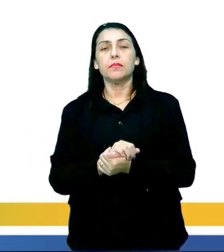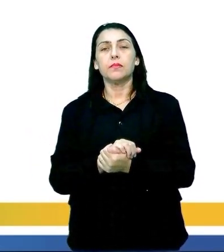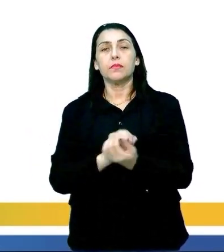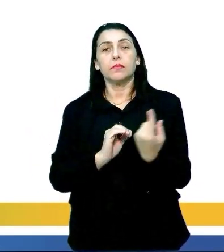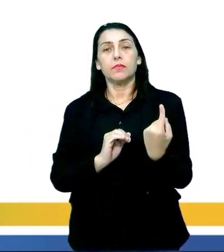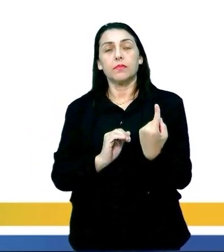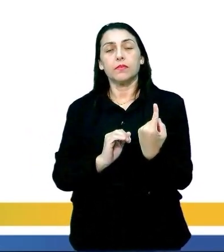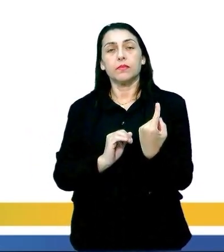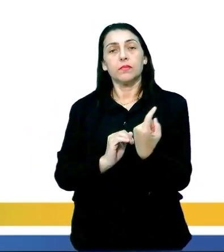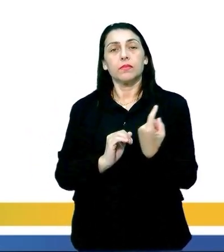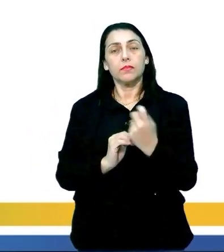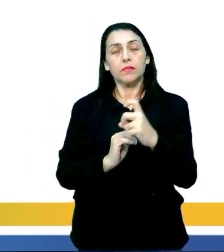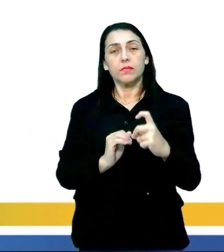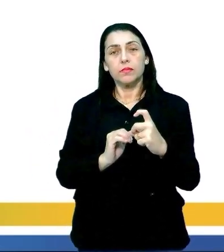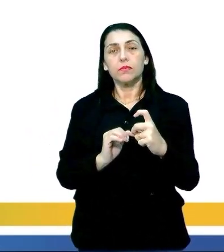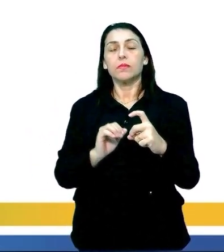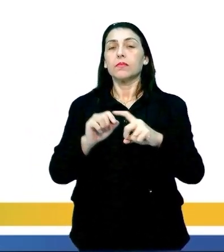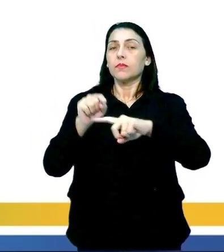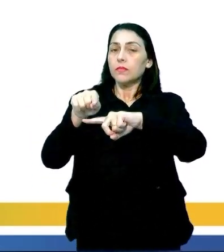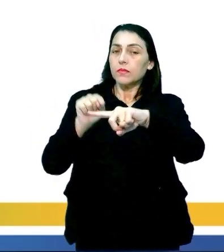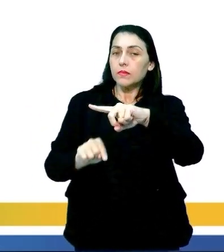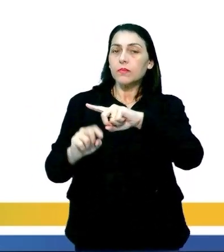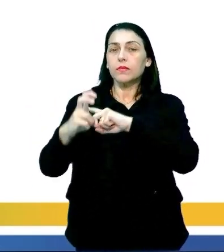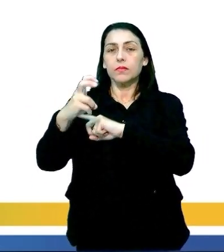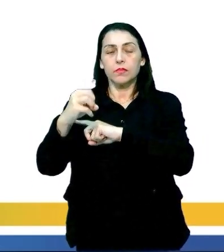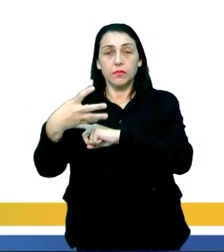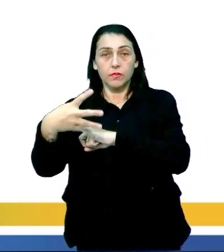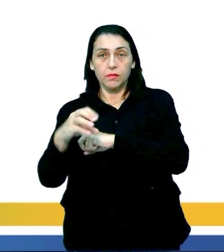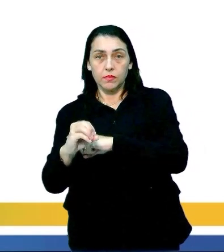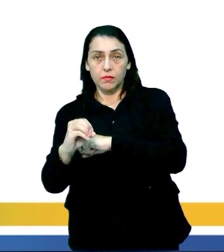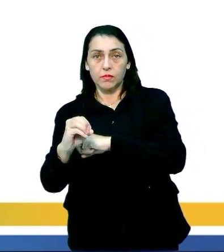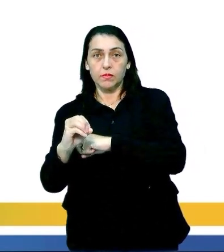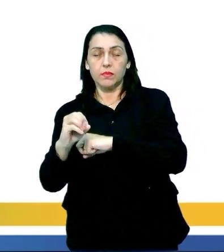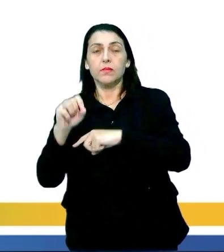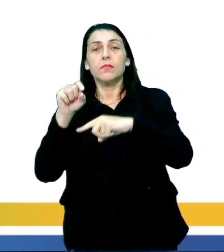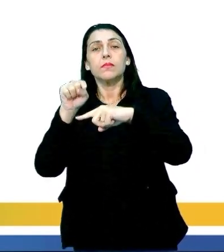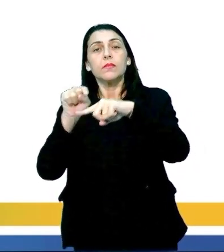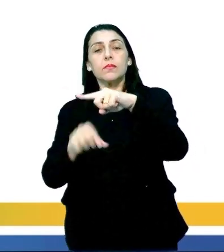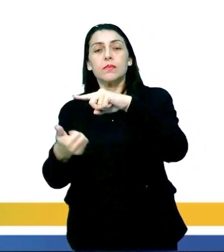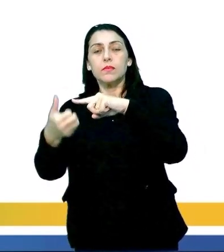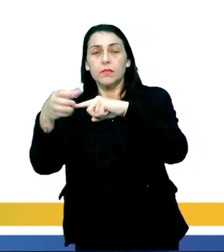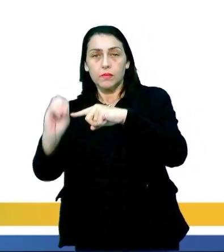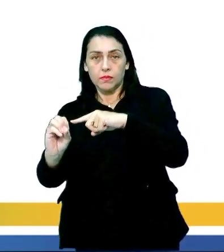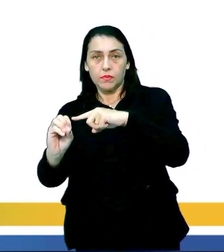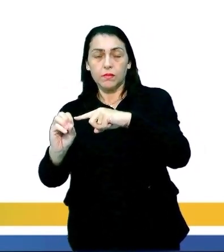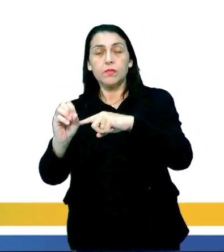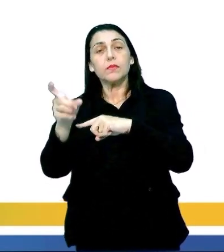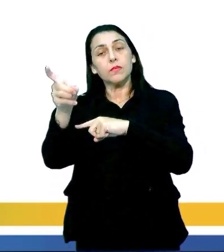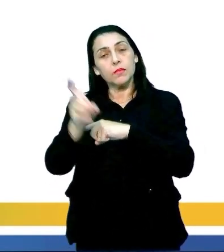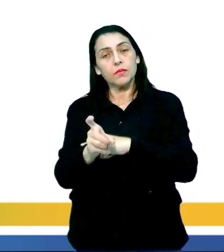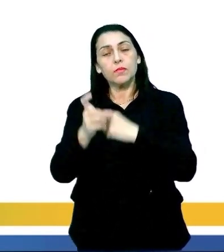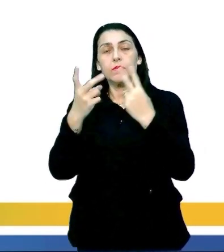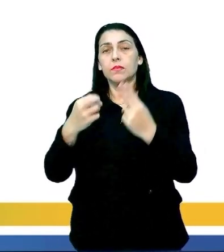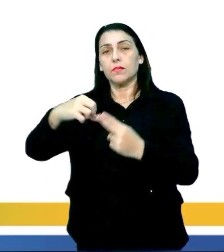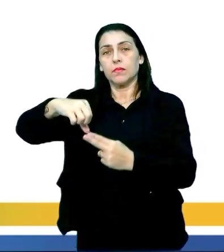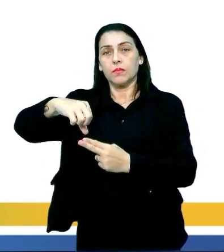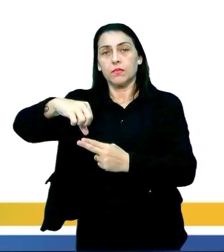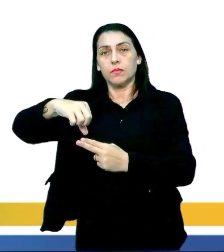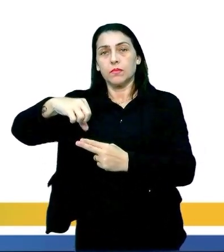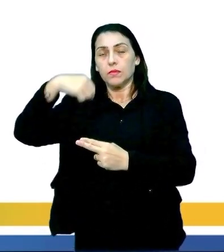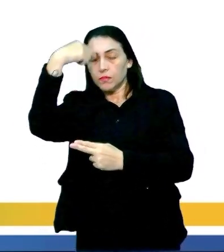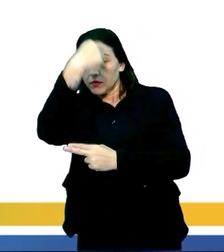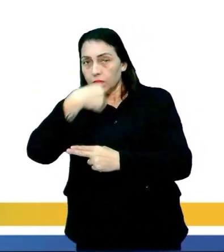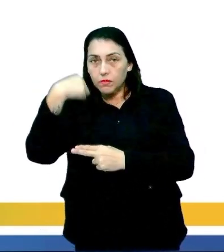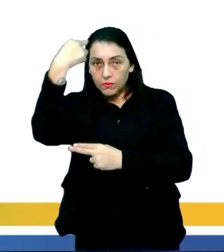letra x e fazemos a divisão. 540 dividido para 60. Ou seja, x é